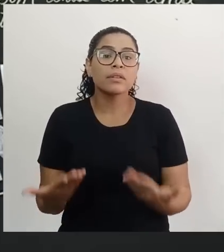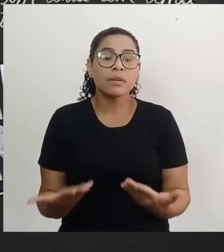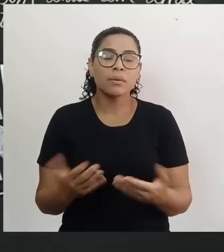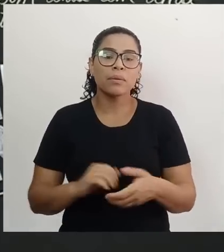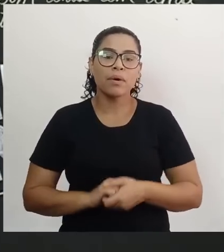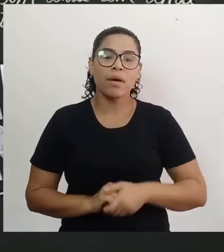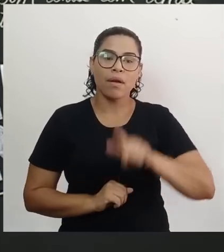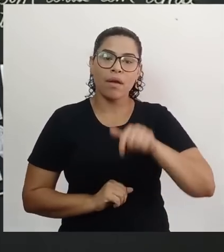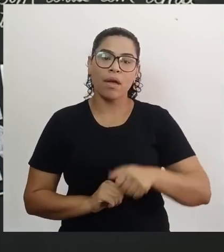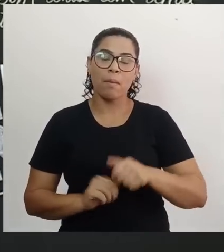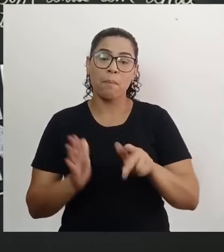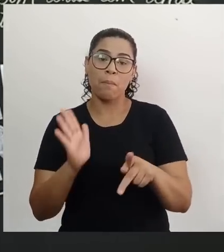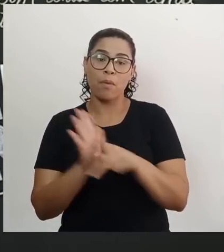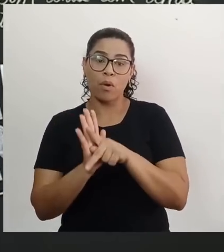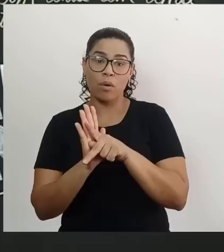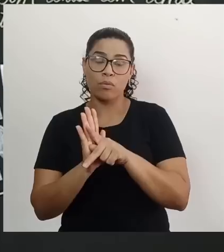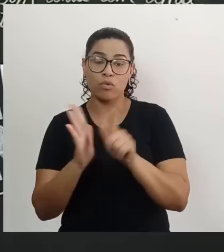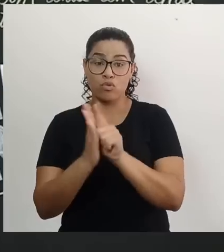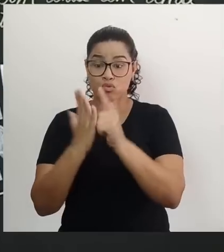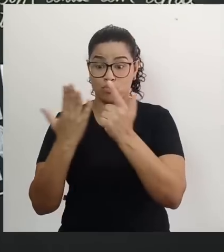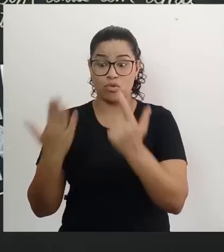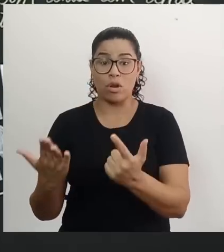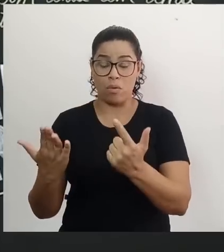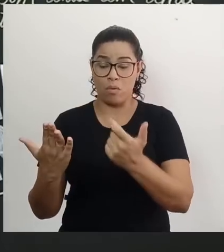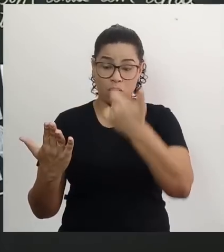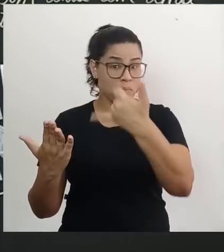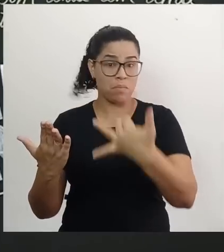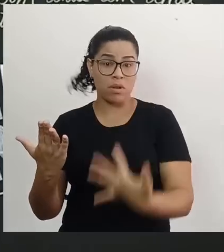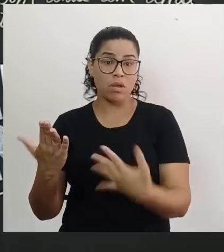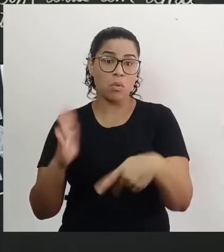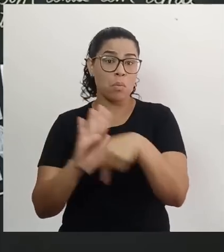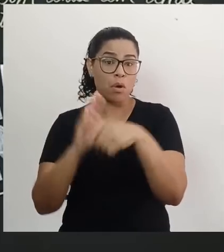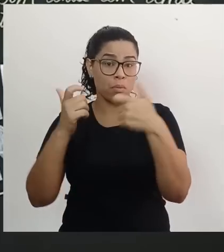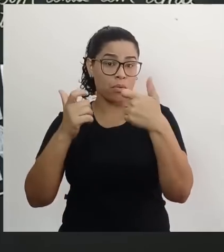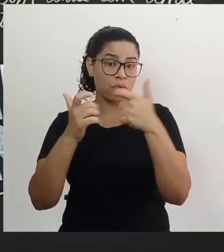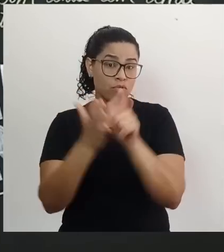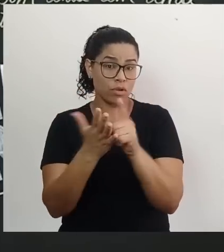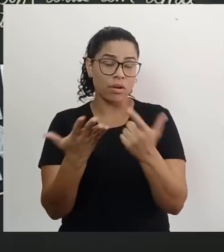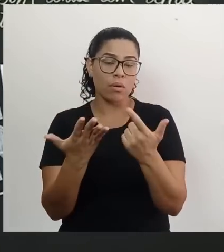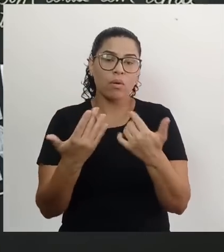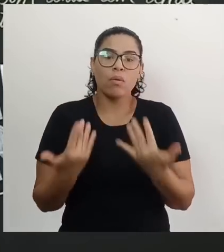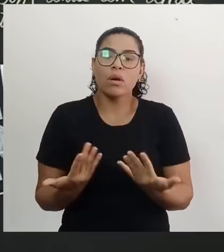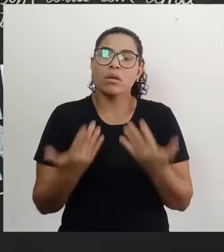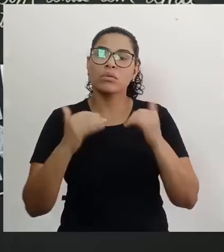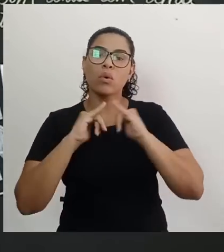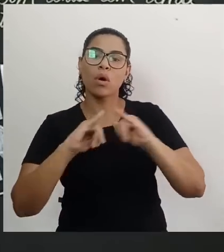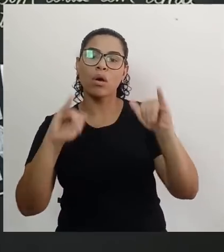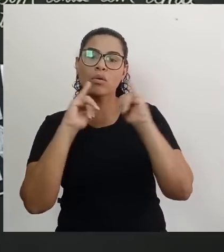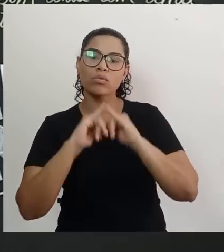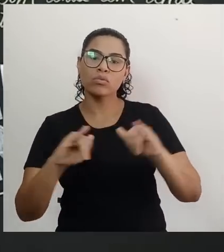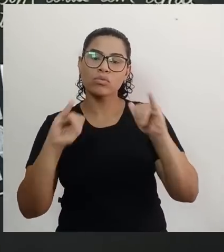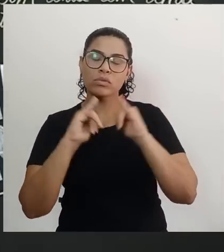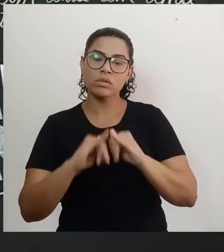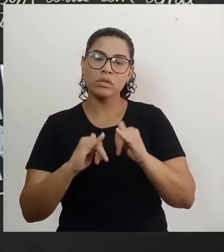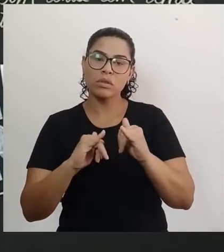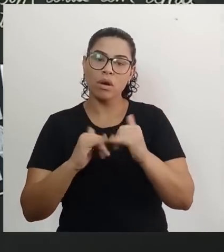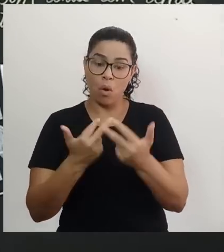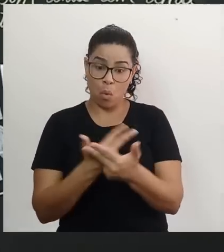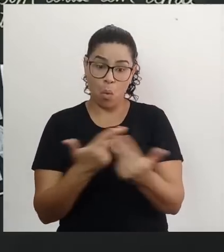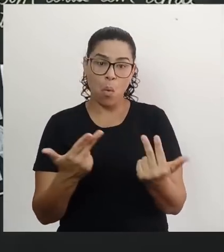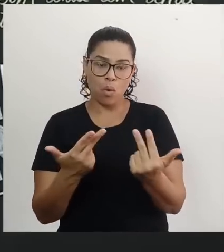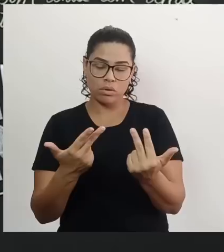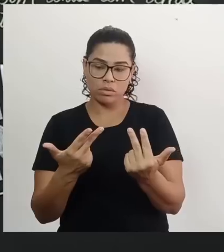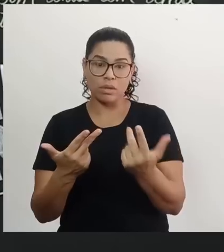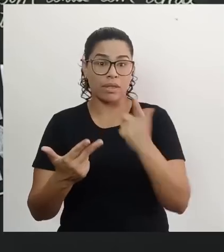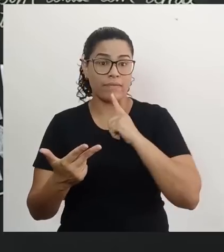jornalístico publicado em um jornal que também vai falar sobre o próprio jornal, ou seja, quando ele anuncia conteúdos que serão publicados nesse